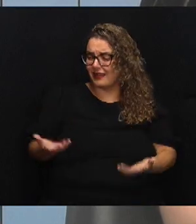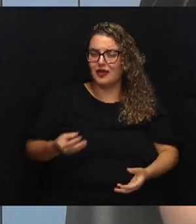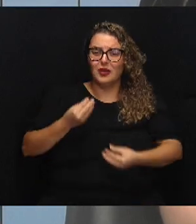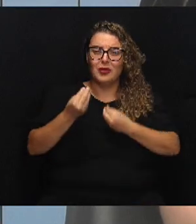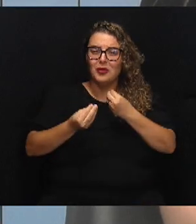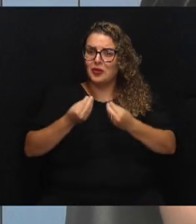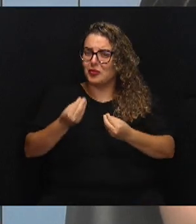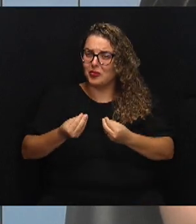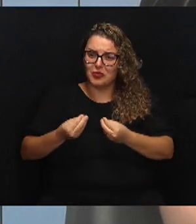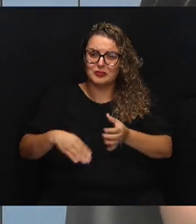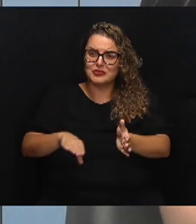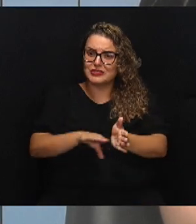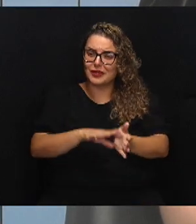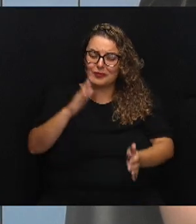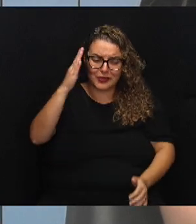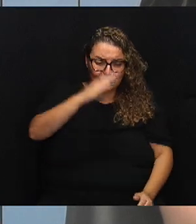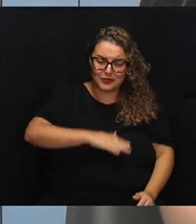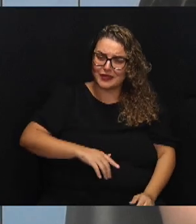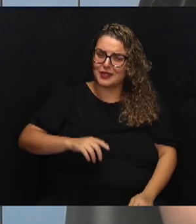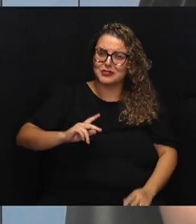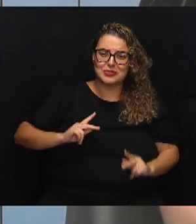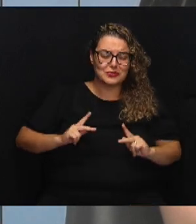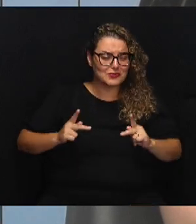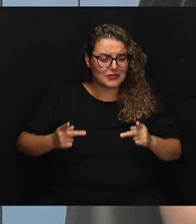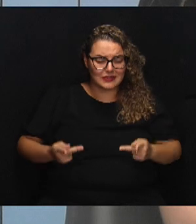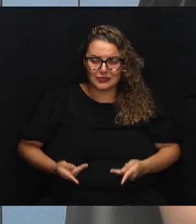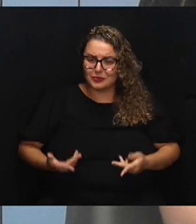a maldade numa pessoa de